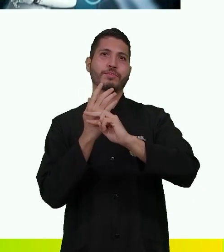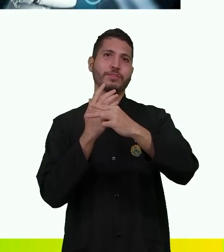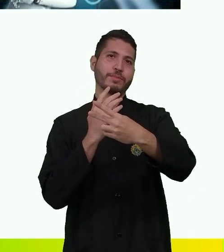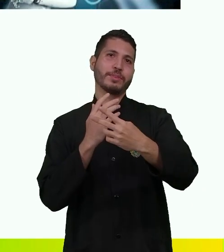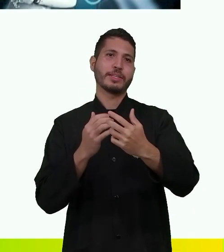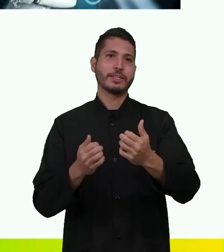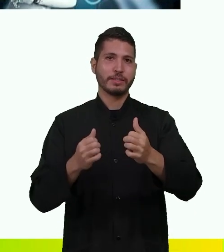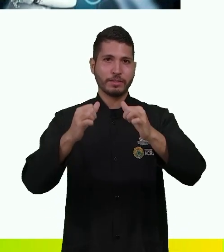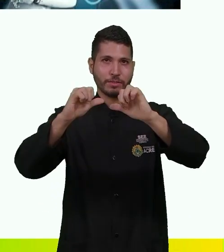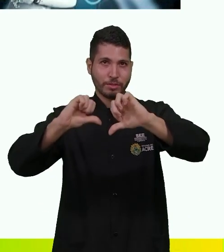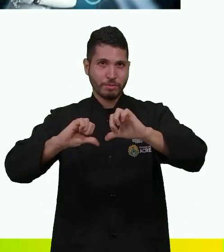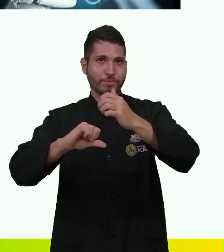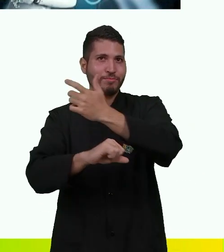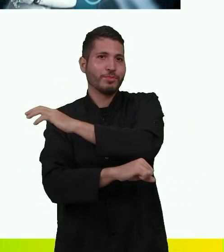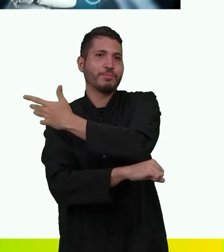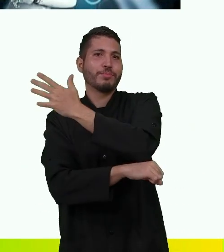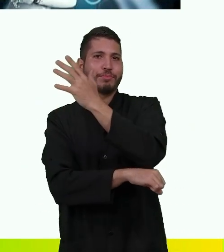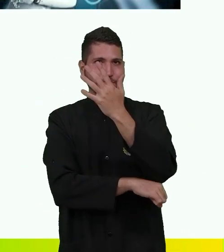ambiente.